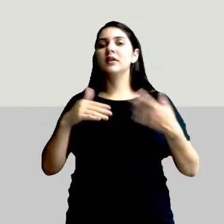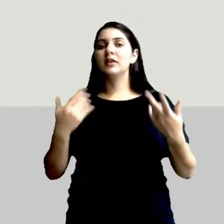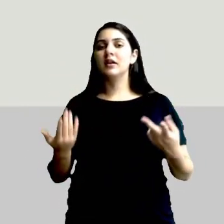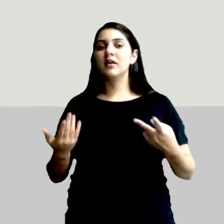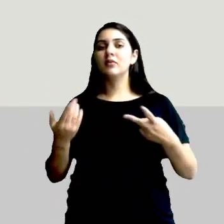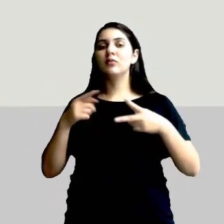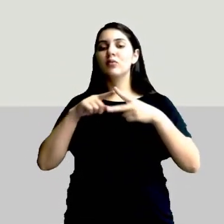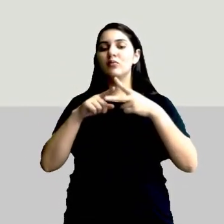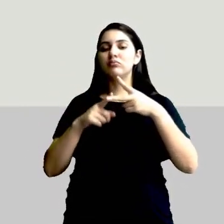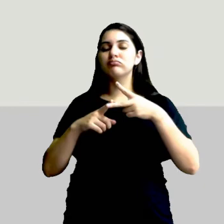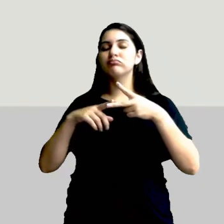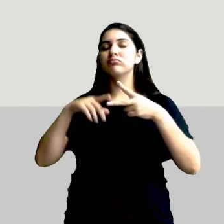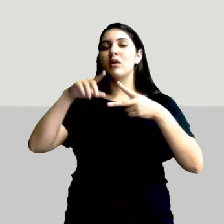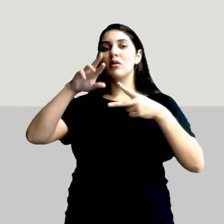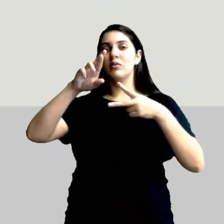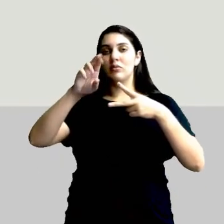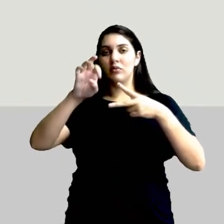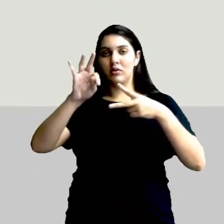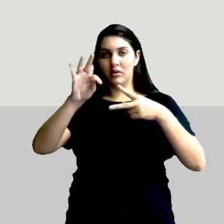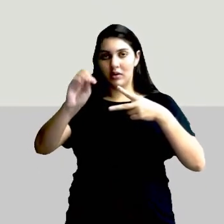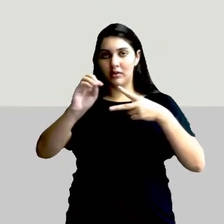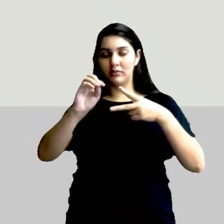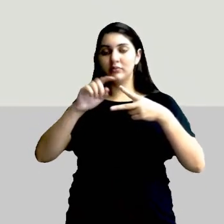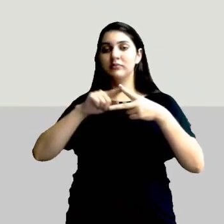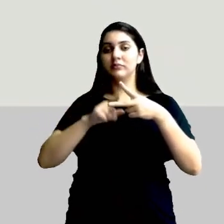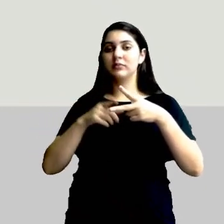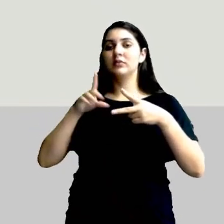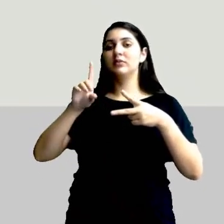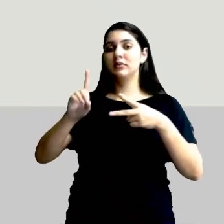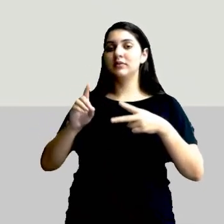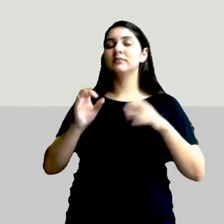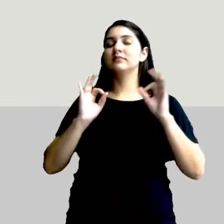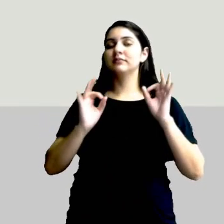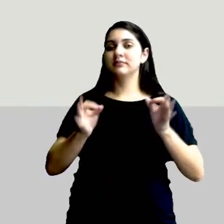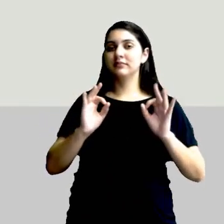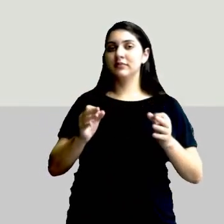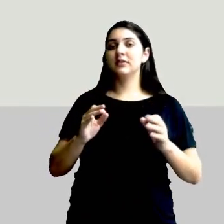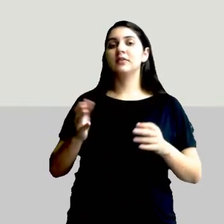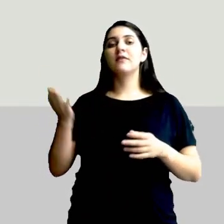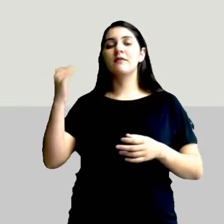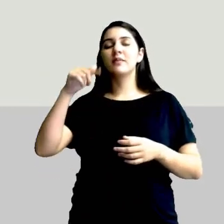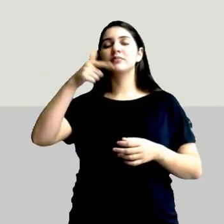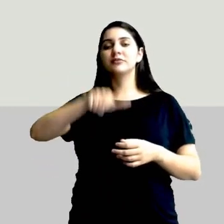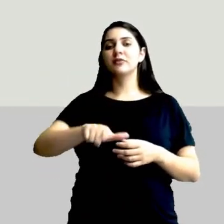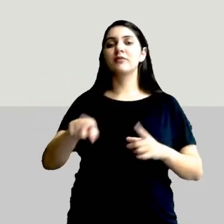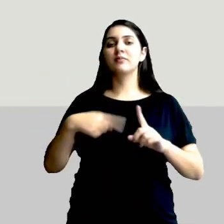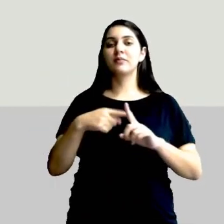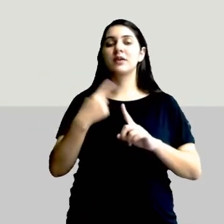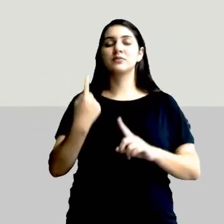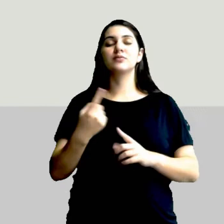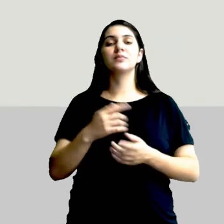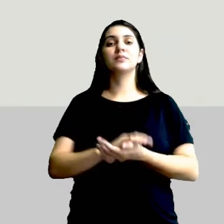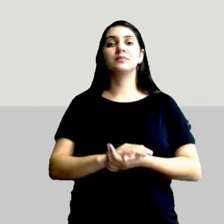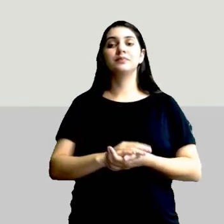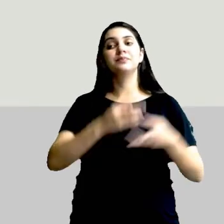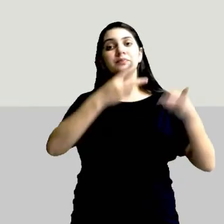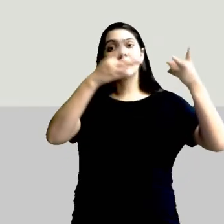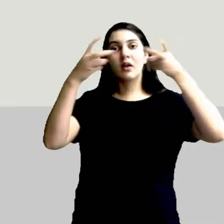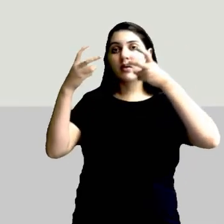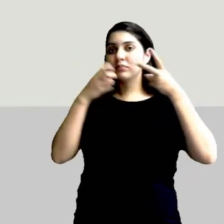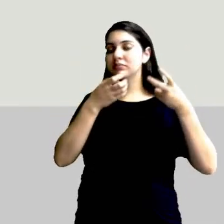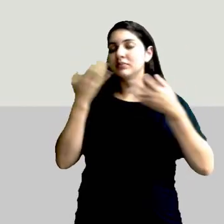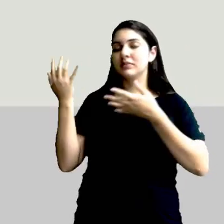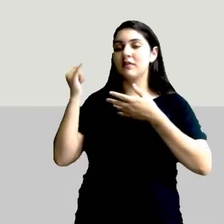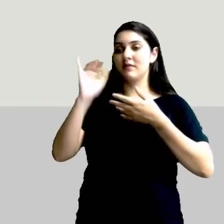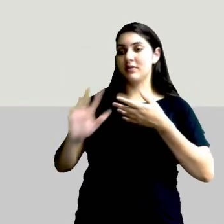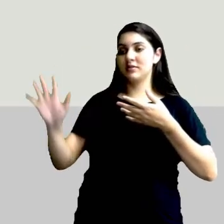Então, qual é o ângulo reto? O ângulo D, muito bem. Vamos para mais uma? Observe